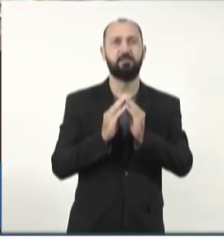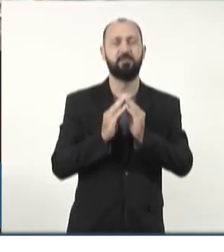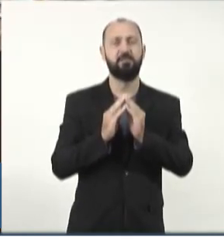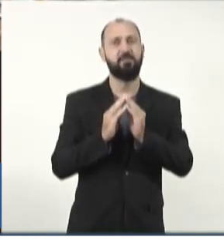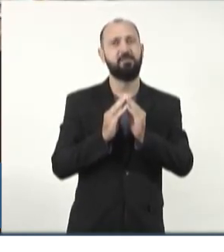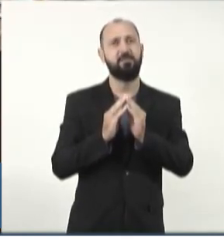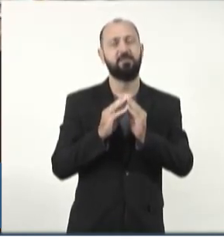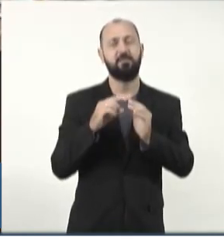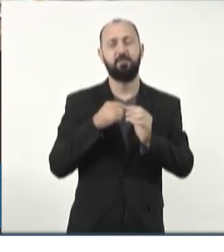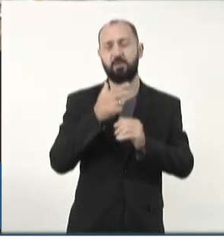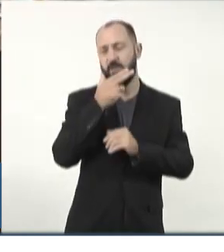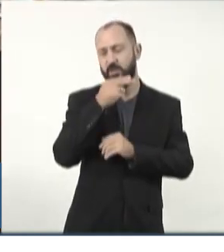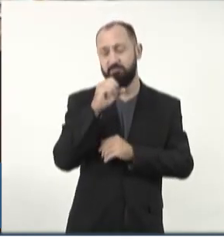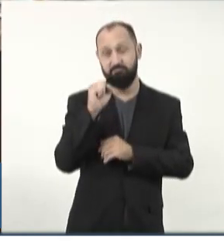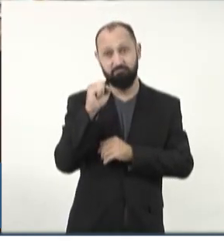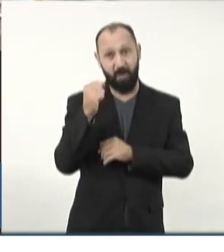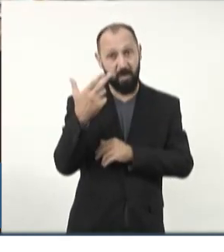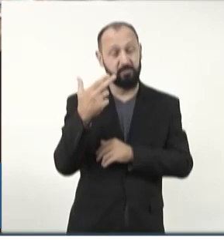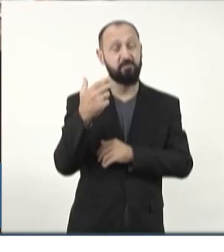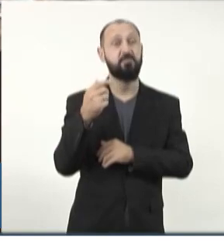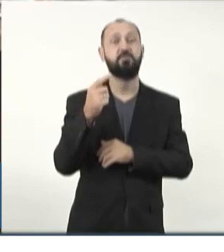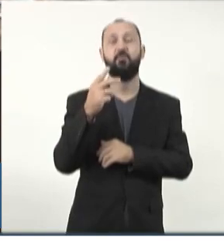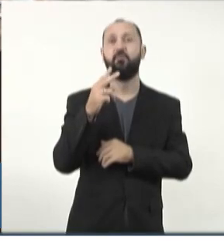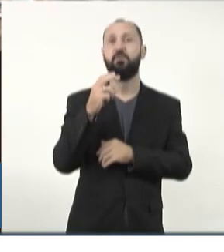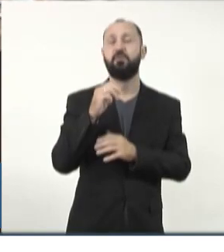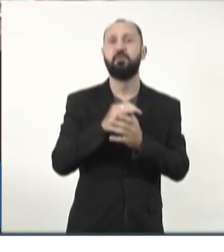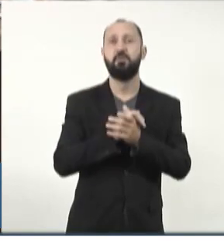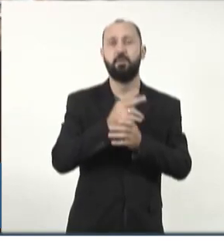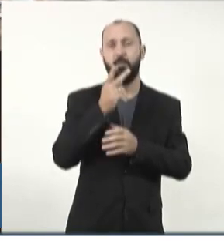um machismo mesmo. Uhum. Meu